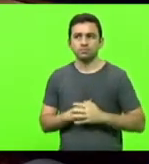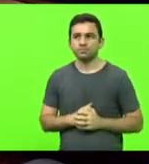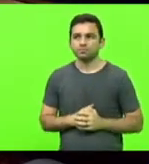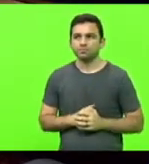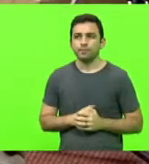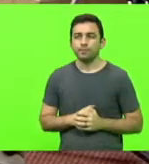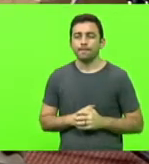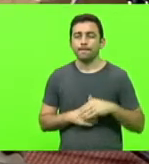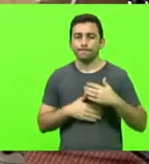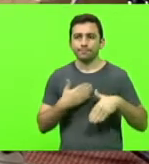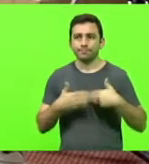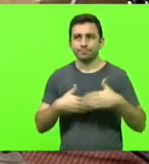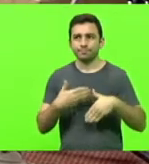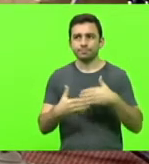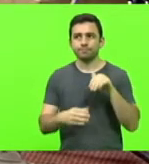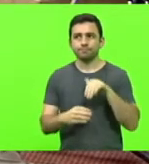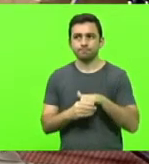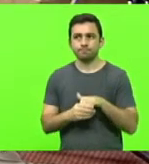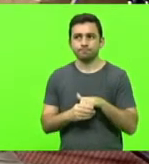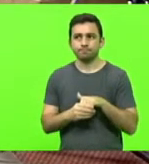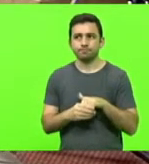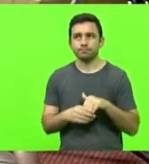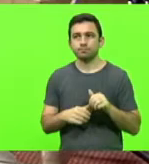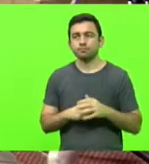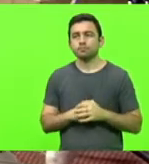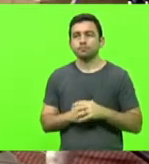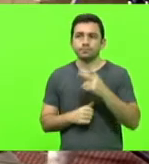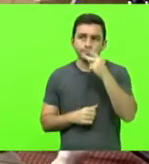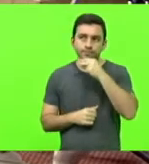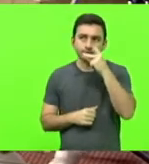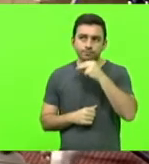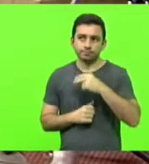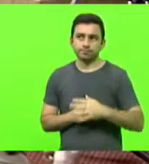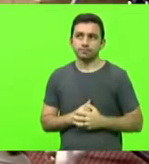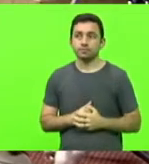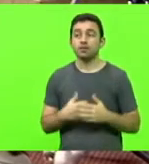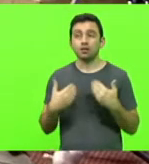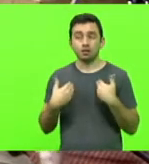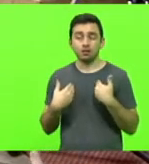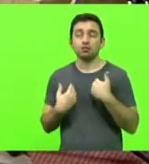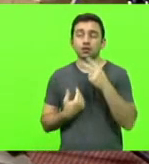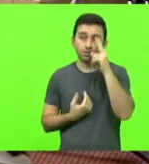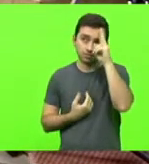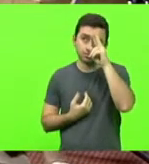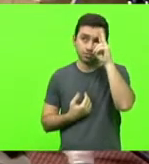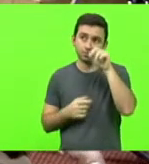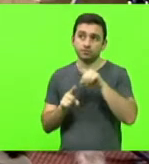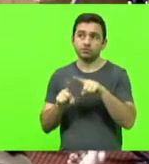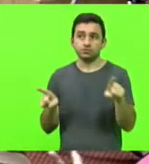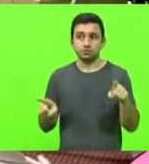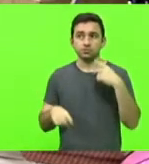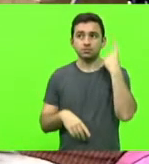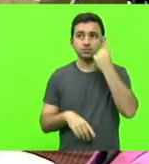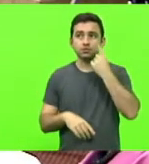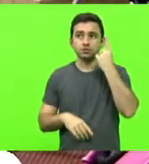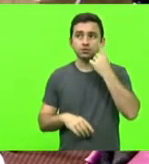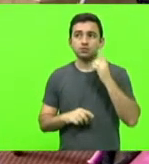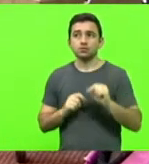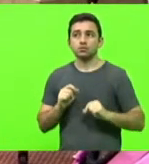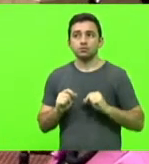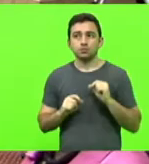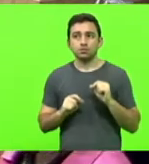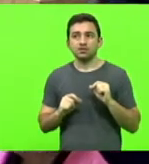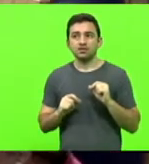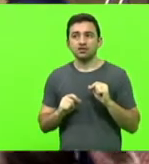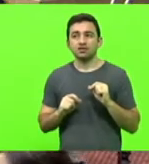Para encaminhamento de voto, com a palavra o deputado Kennedy Nunes. Eu só gostaria de lembrar aos nobres deputados, essa foi a